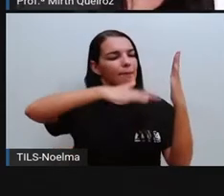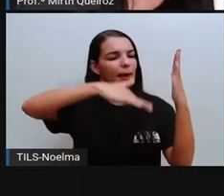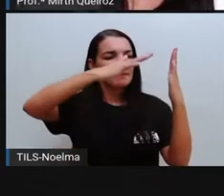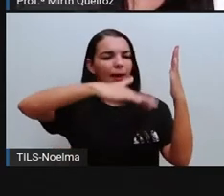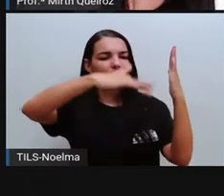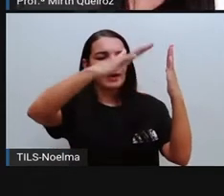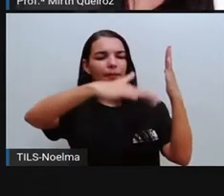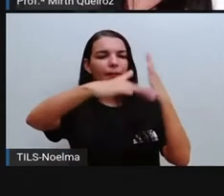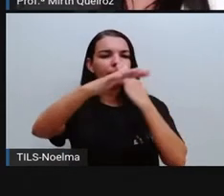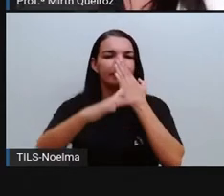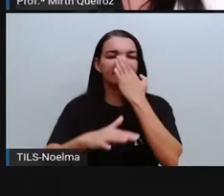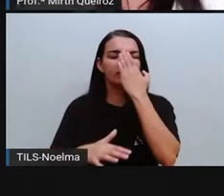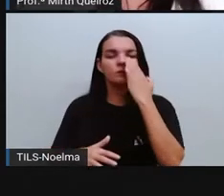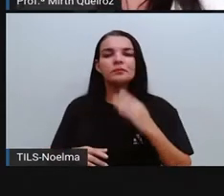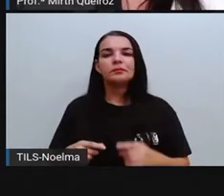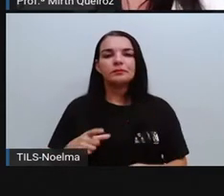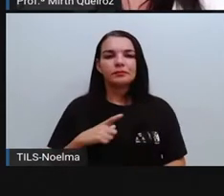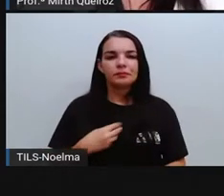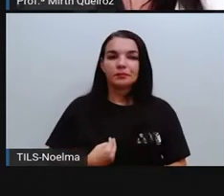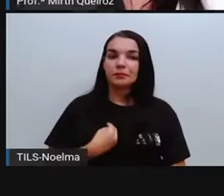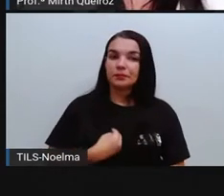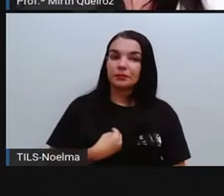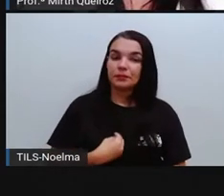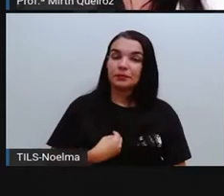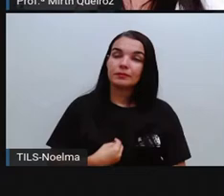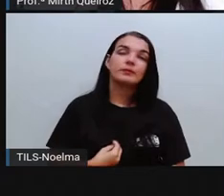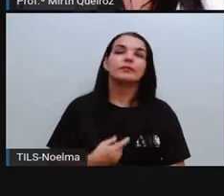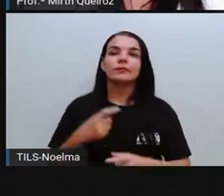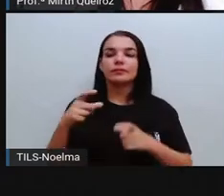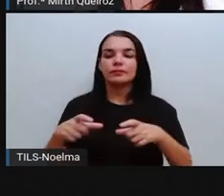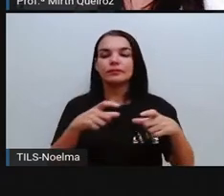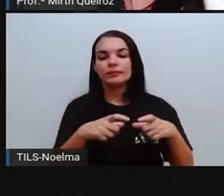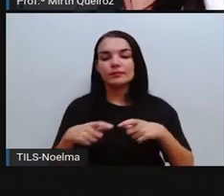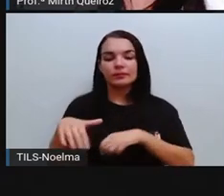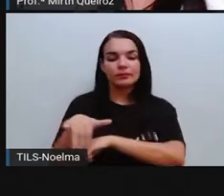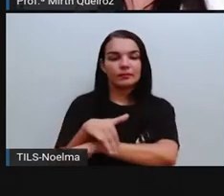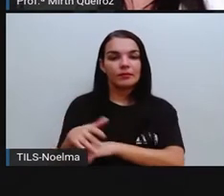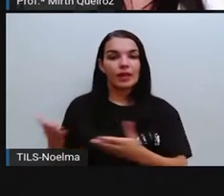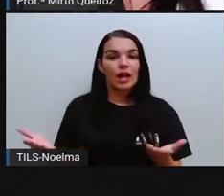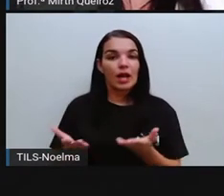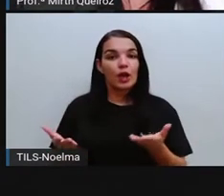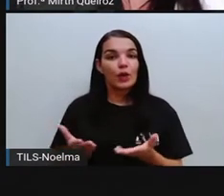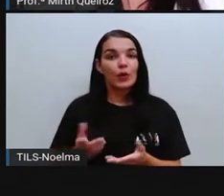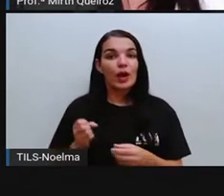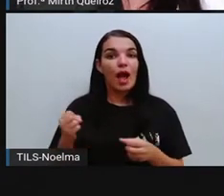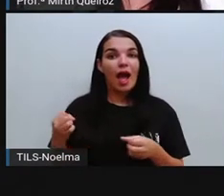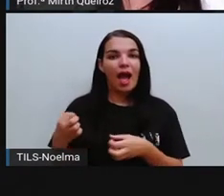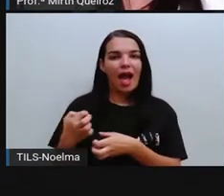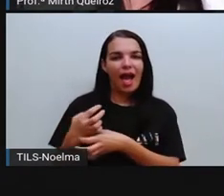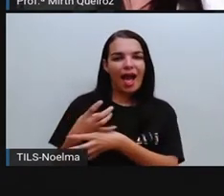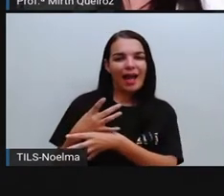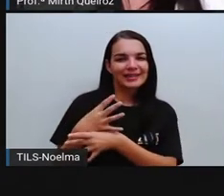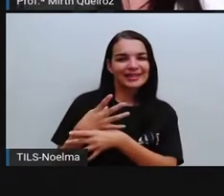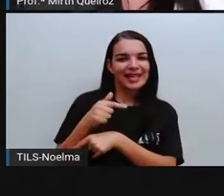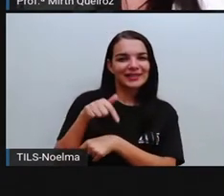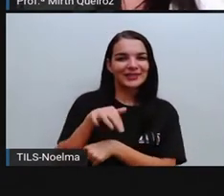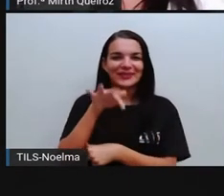sendo que essa arte, né, está presente dentro de algumas ruas. E nós vamos ver também